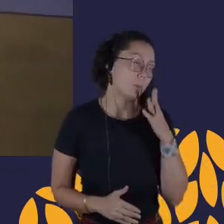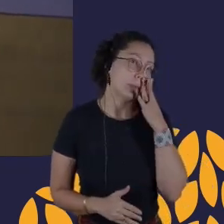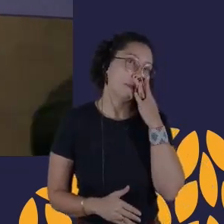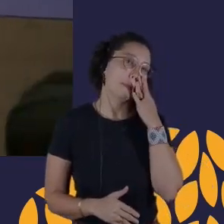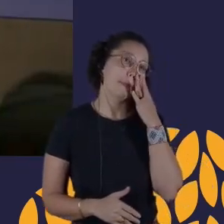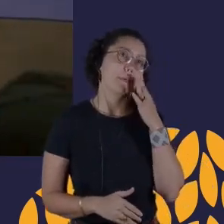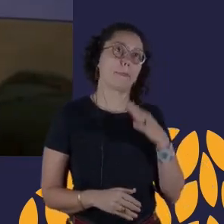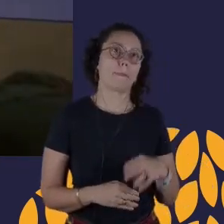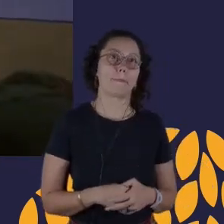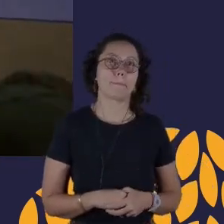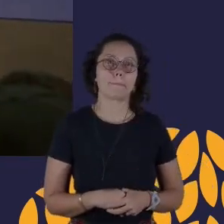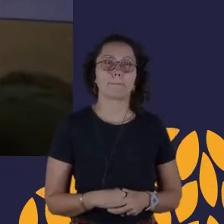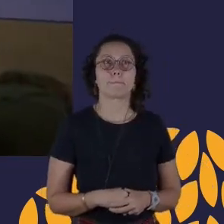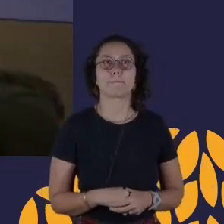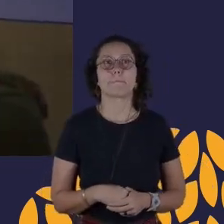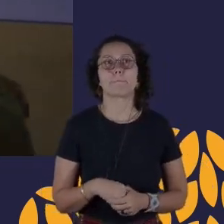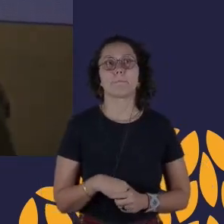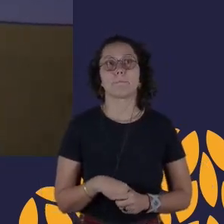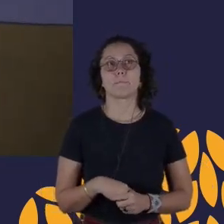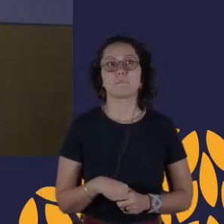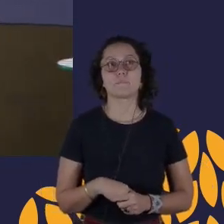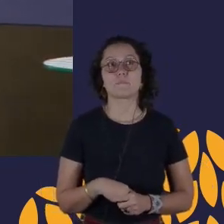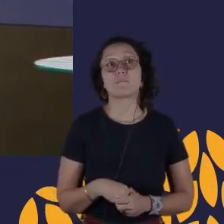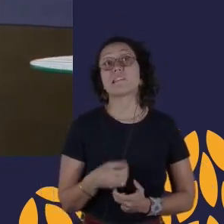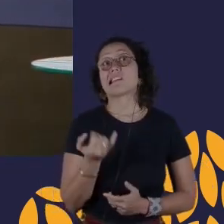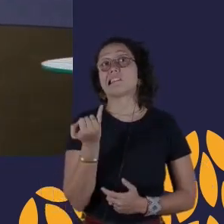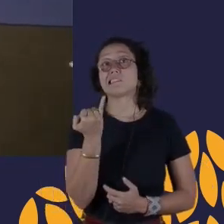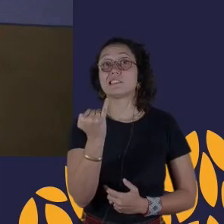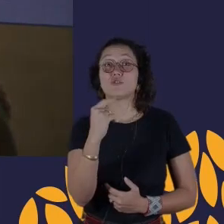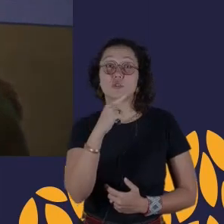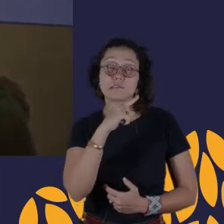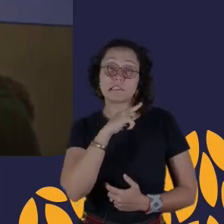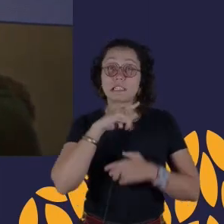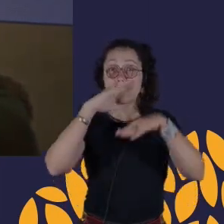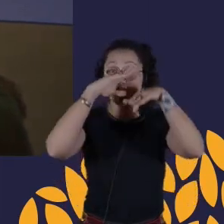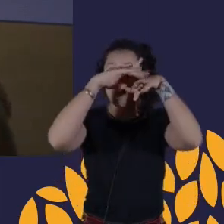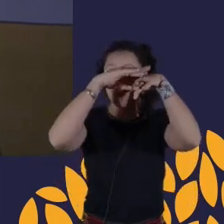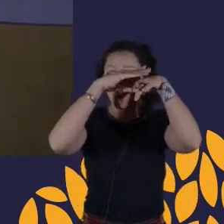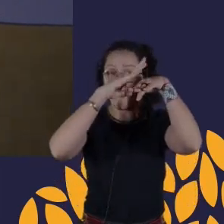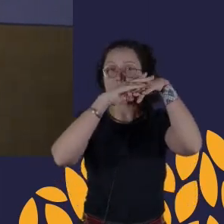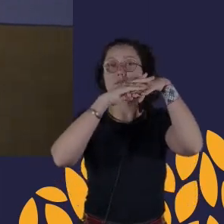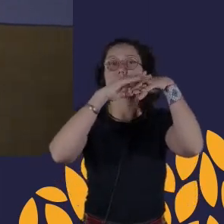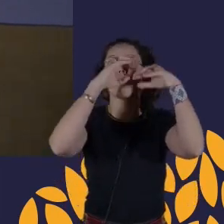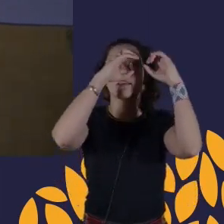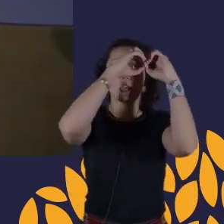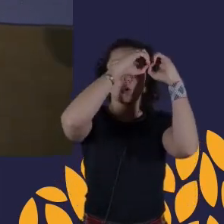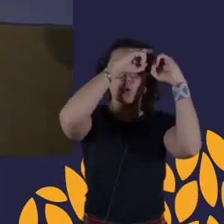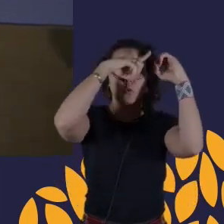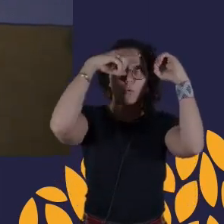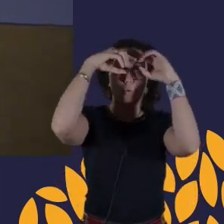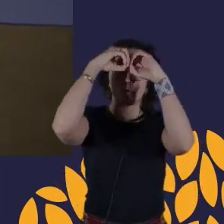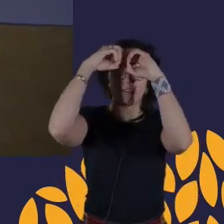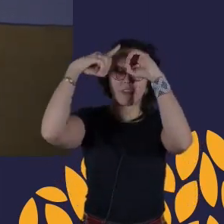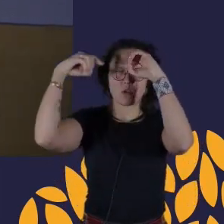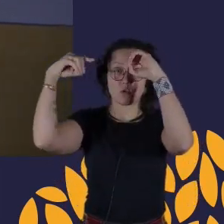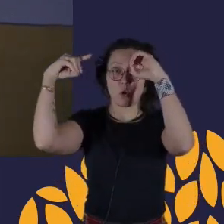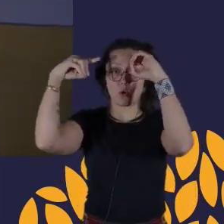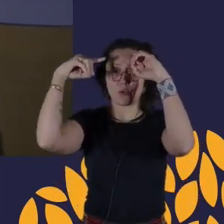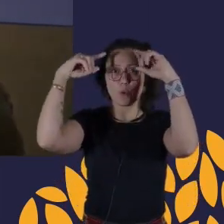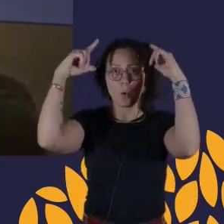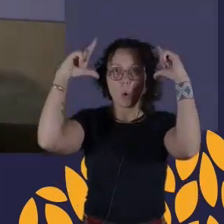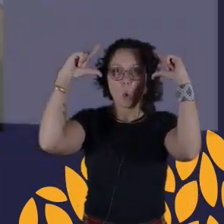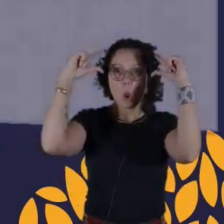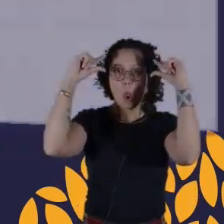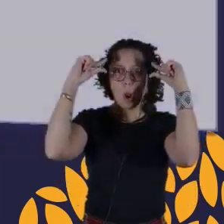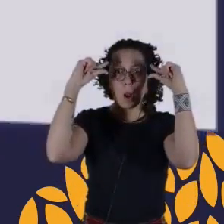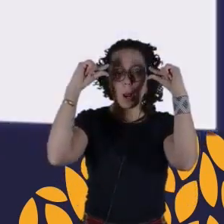Que é uma enfermidade neurodegenerativa? É isso, é muito fácil. É uma enfermidade com